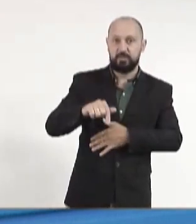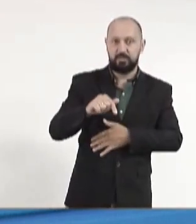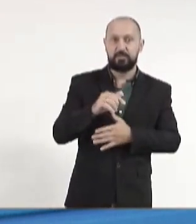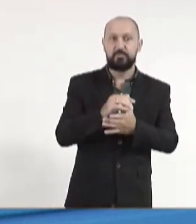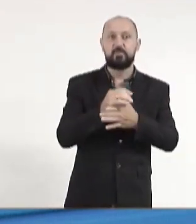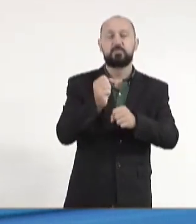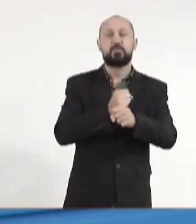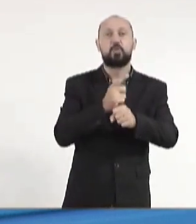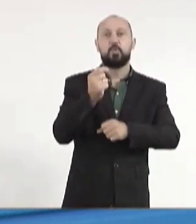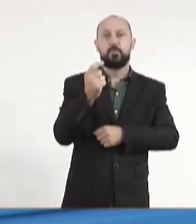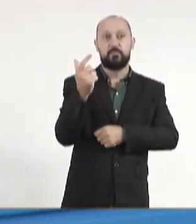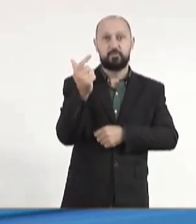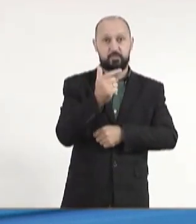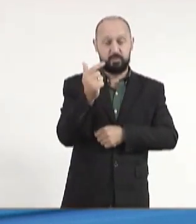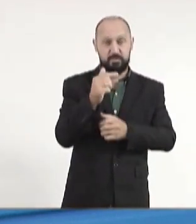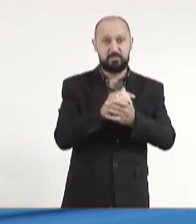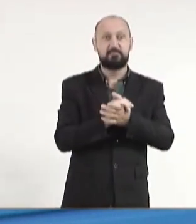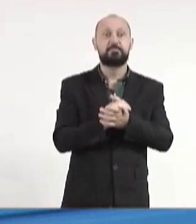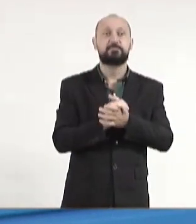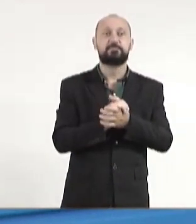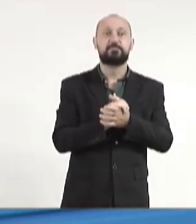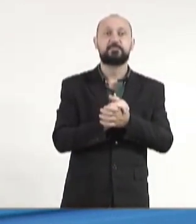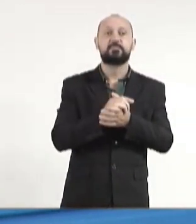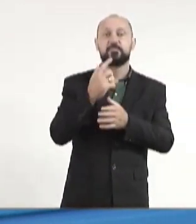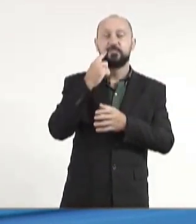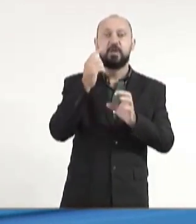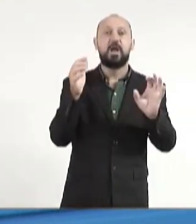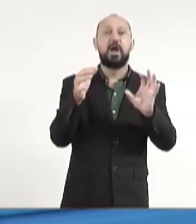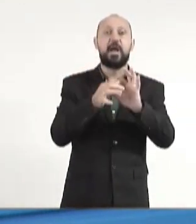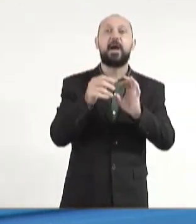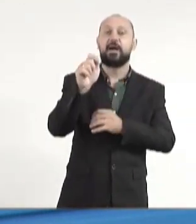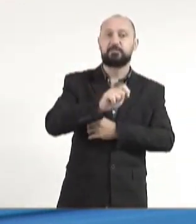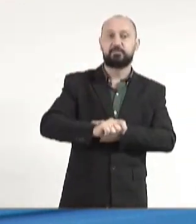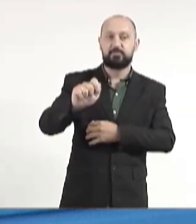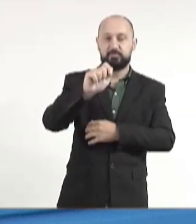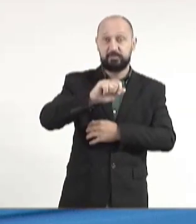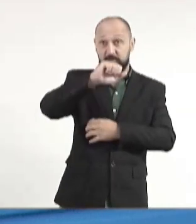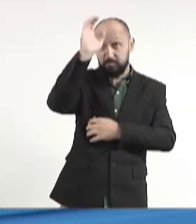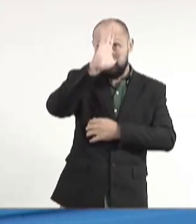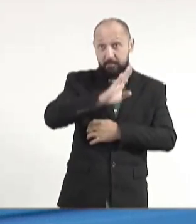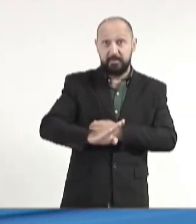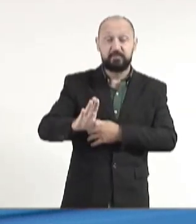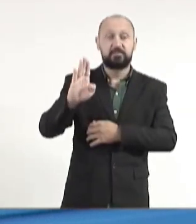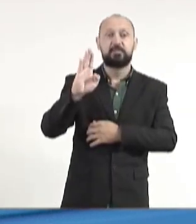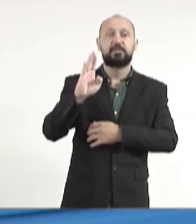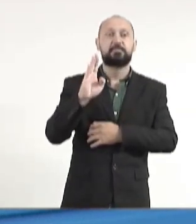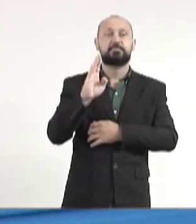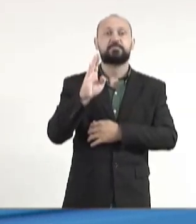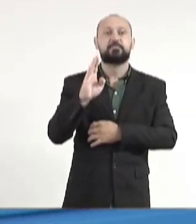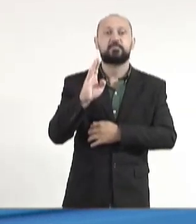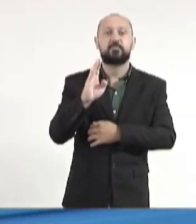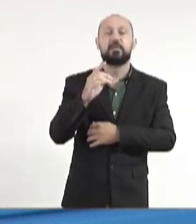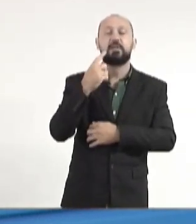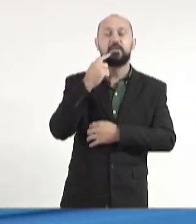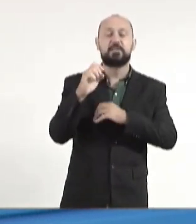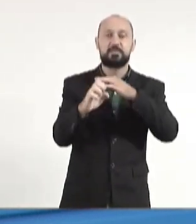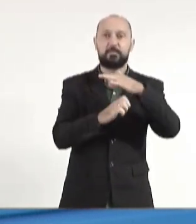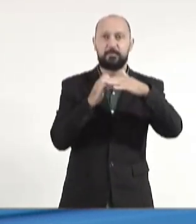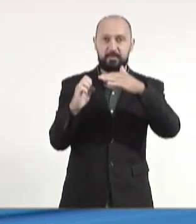reafirmou que as assembleias legislativas, não só aqui de Mato Grosso do Sul, mas de todo o país, têm sim competência para legislar